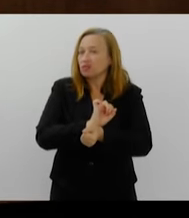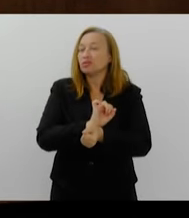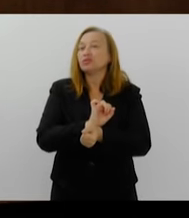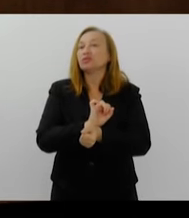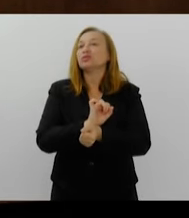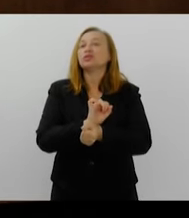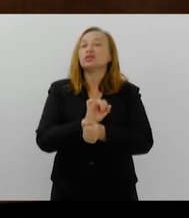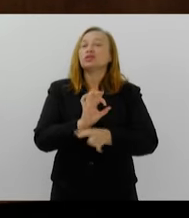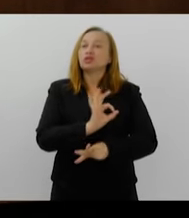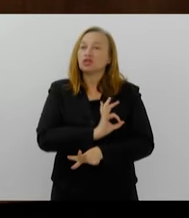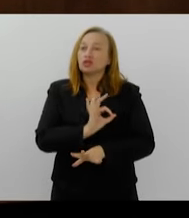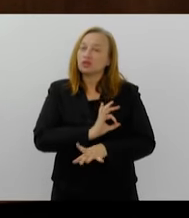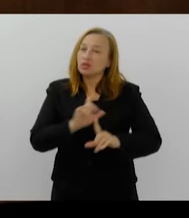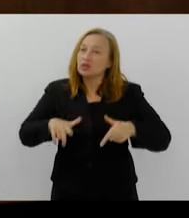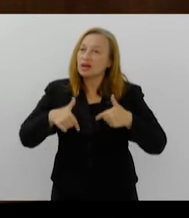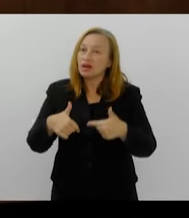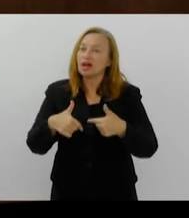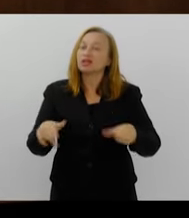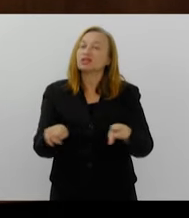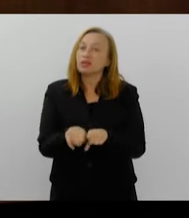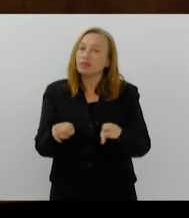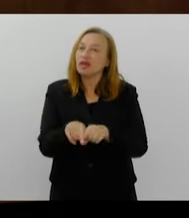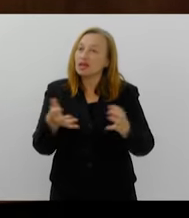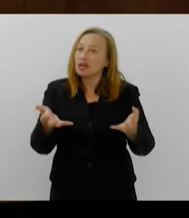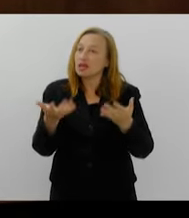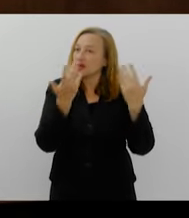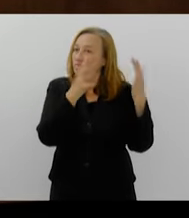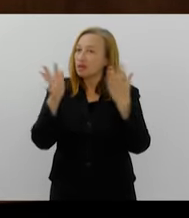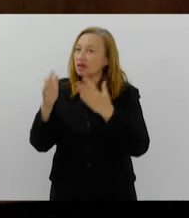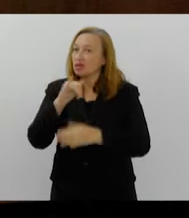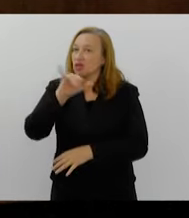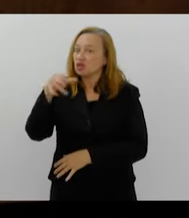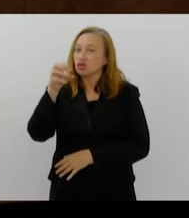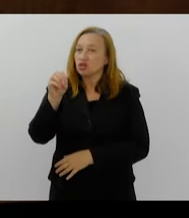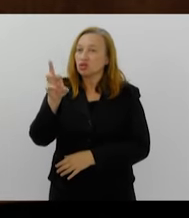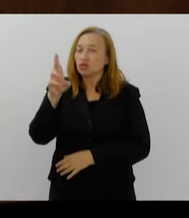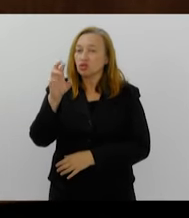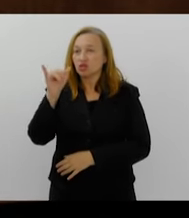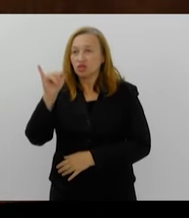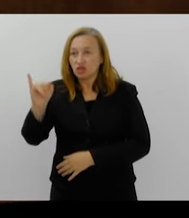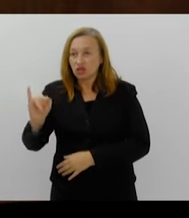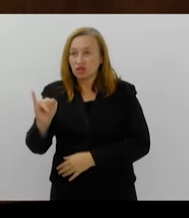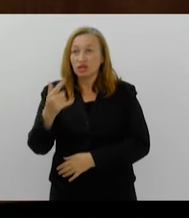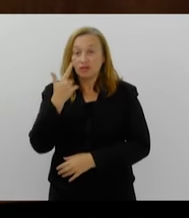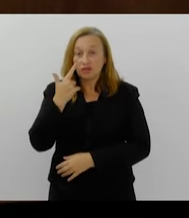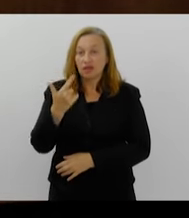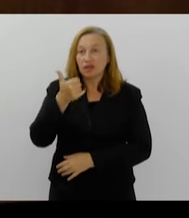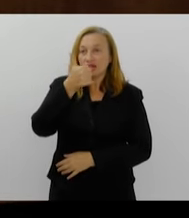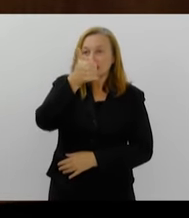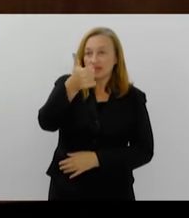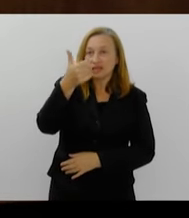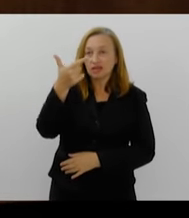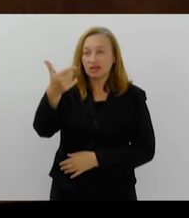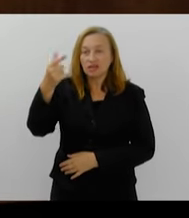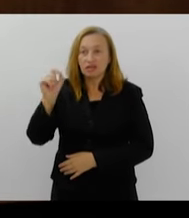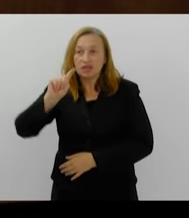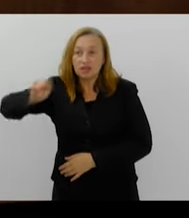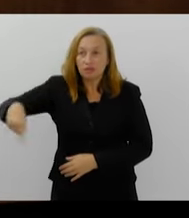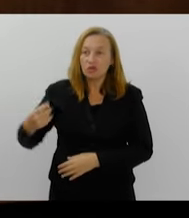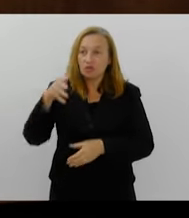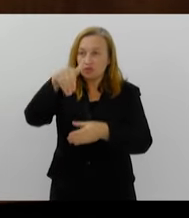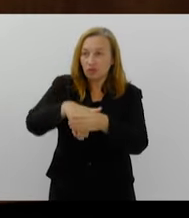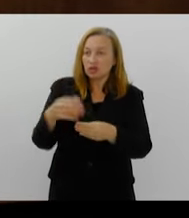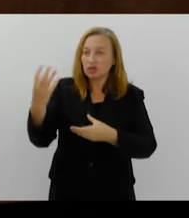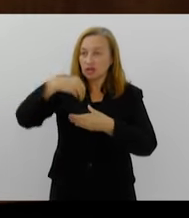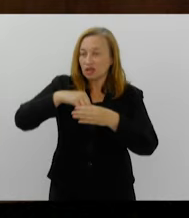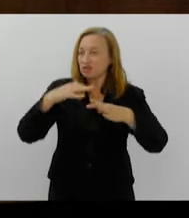devidas providências. E também queria muito parabenizar o Jordi, que você imagina, você fazer 120 mil votos dentro de uma cidade onde